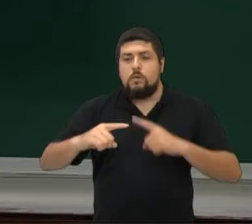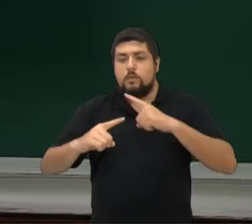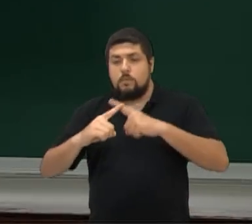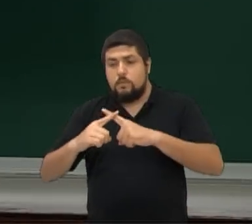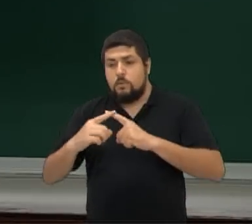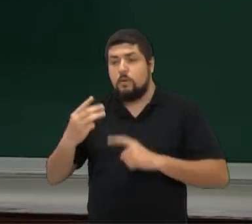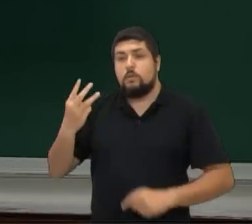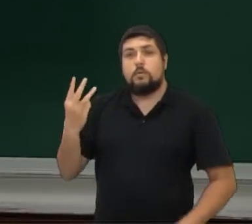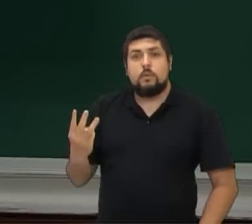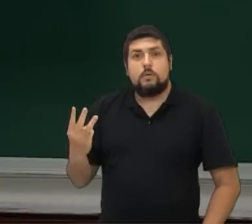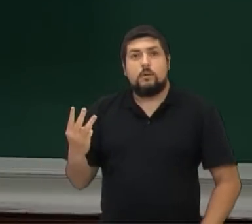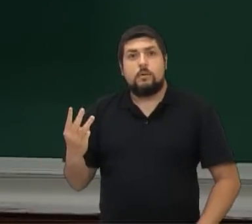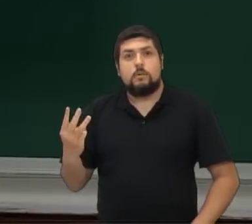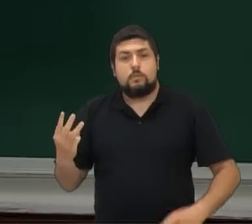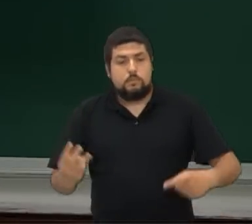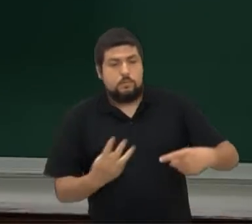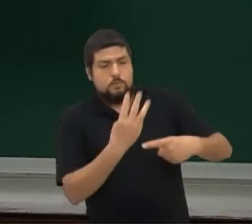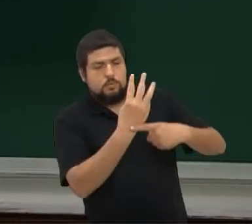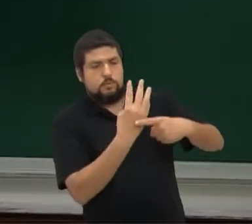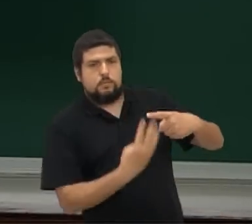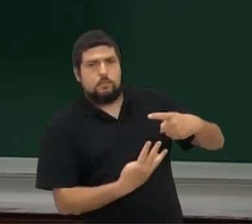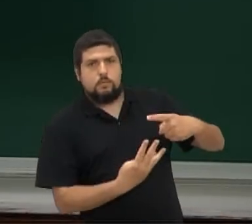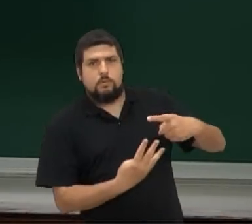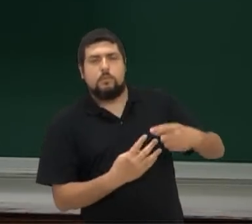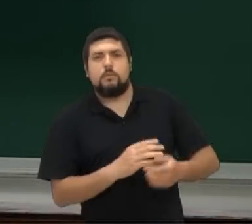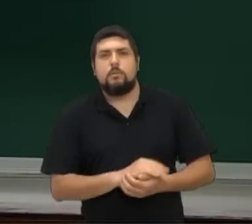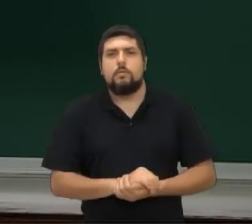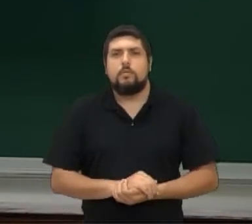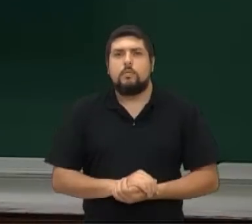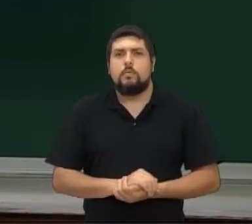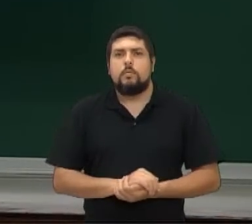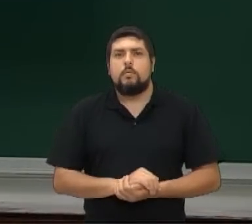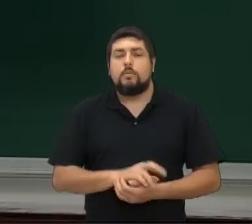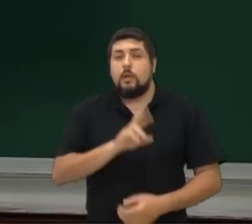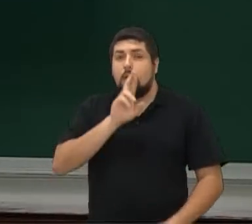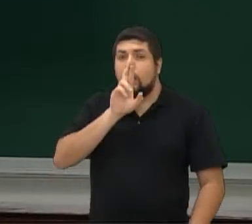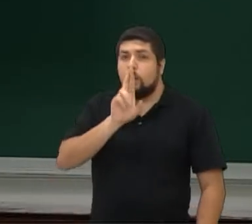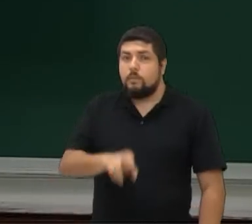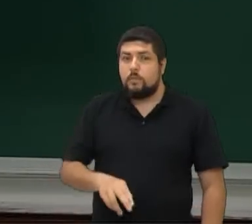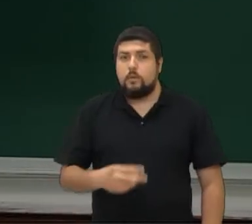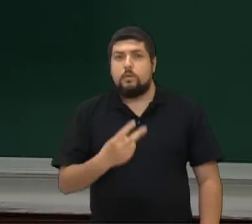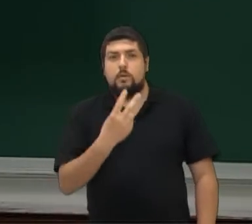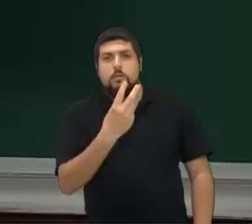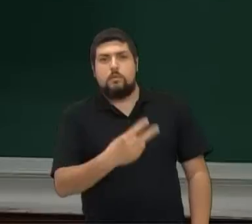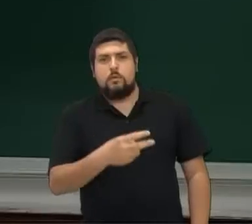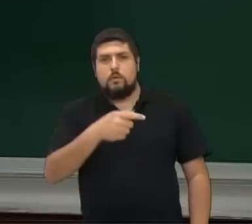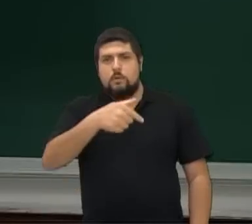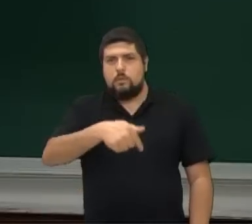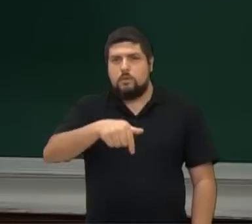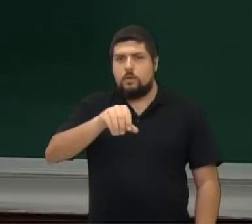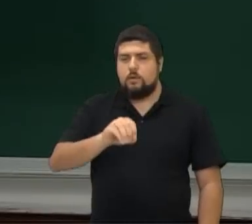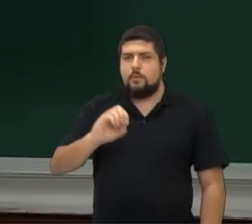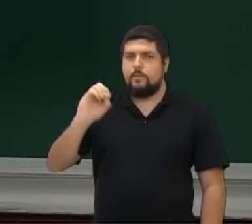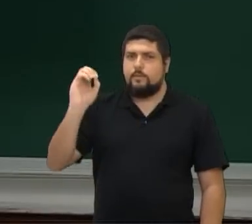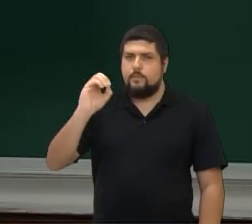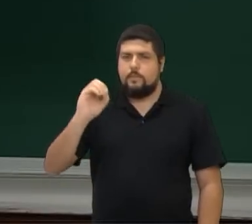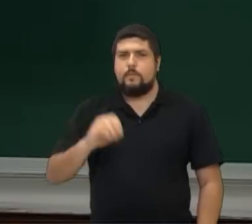3. Então, olha lá, a professora colocou aqui o 270 graus. Então, 3/4 de